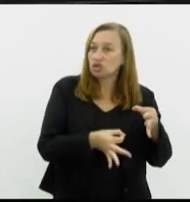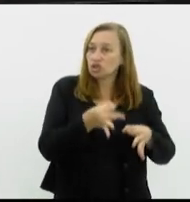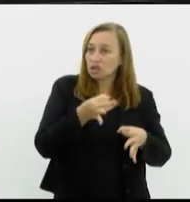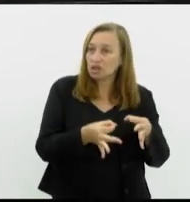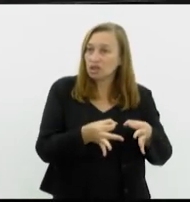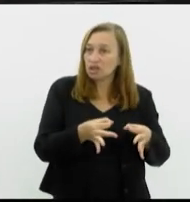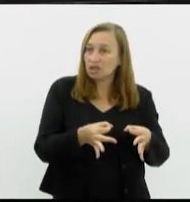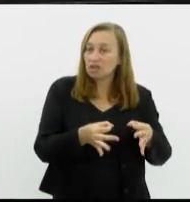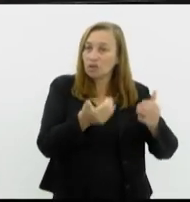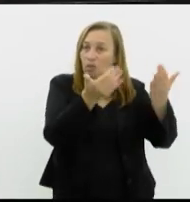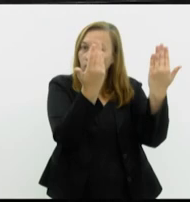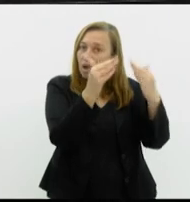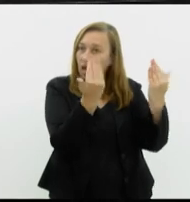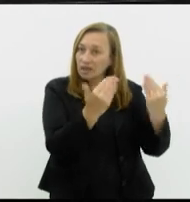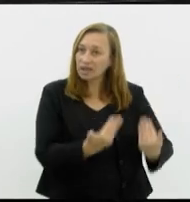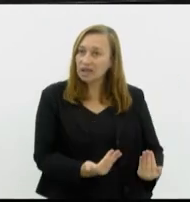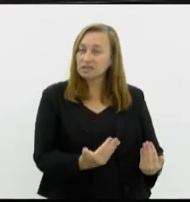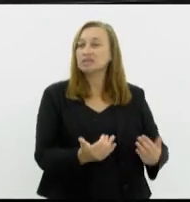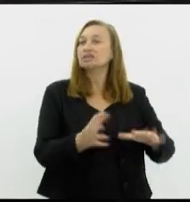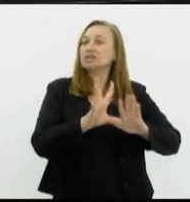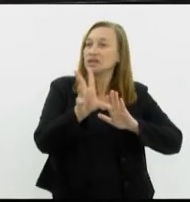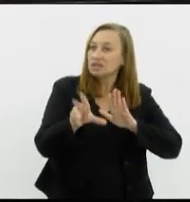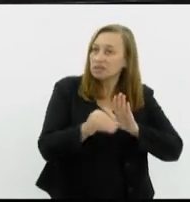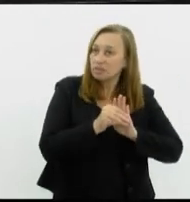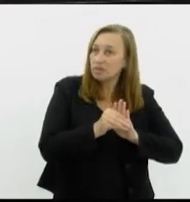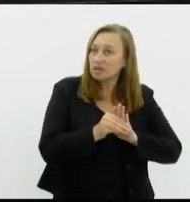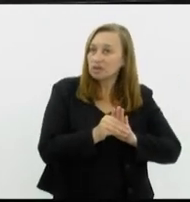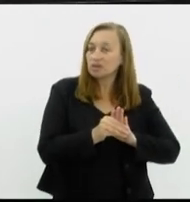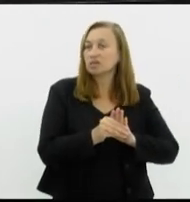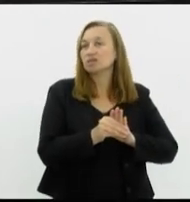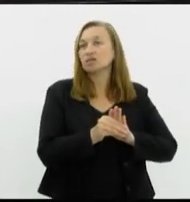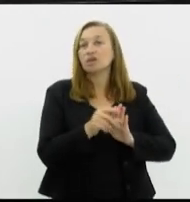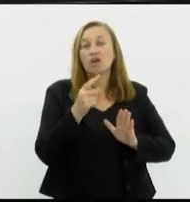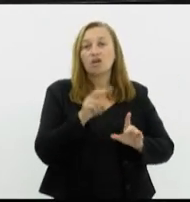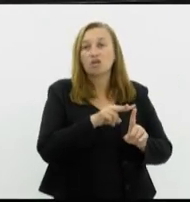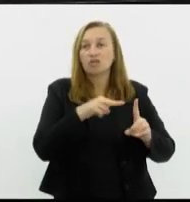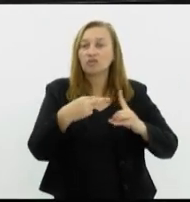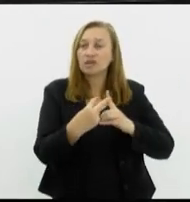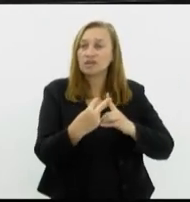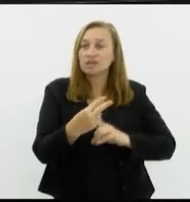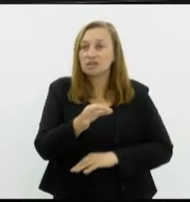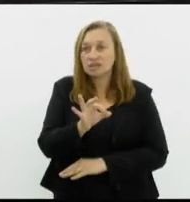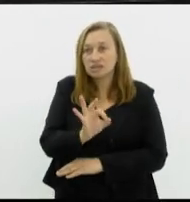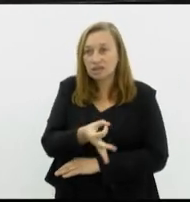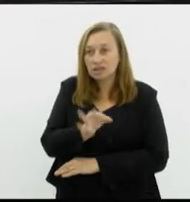fazer análise dessas emendas que visam seguramente